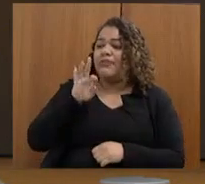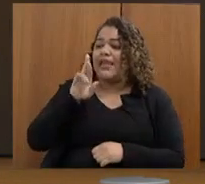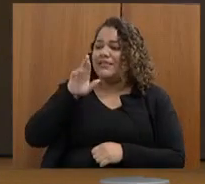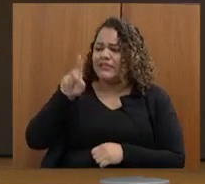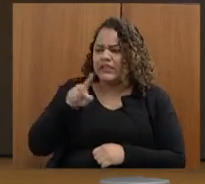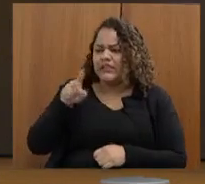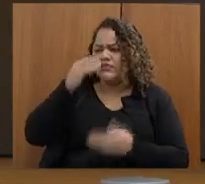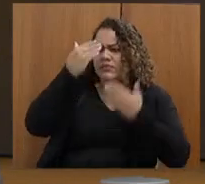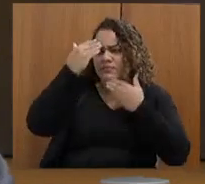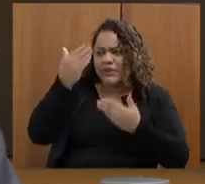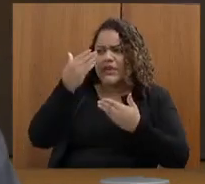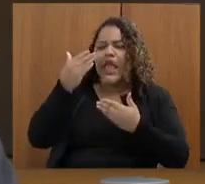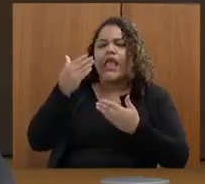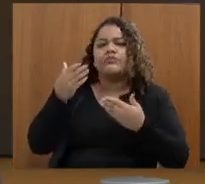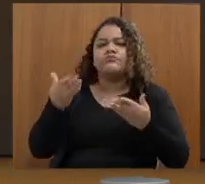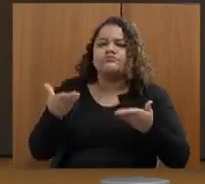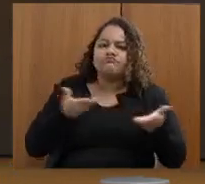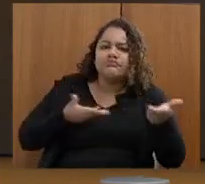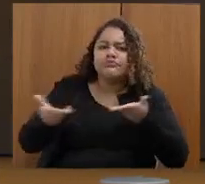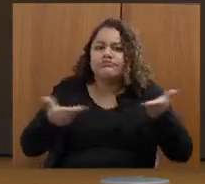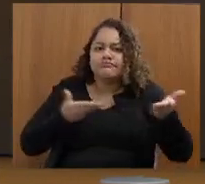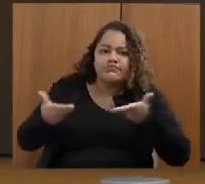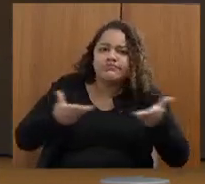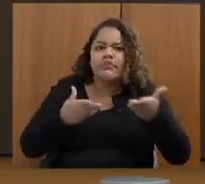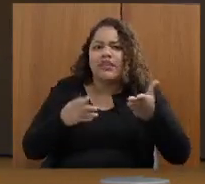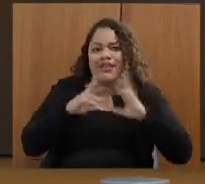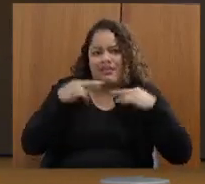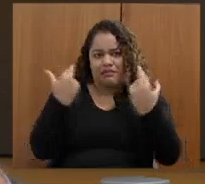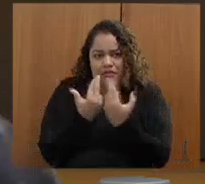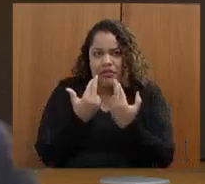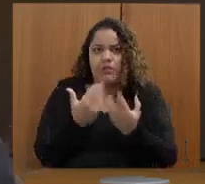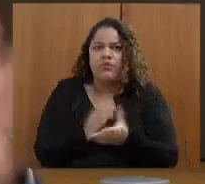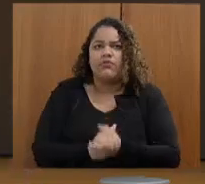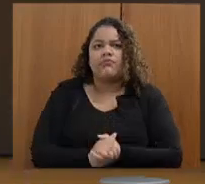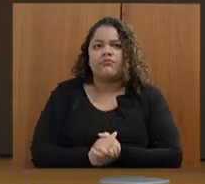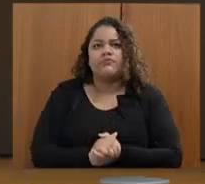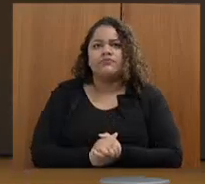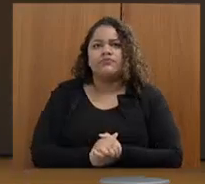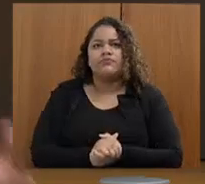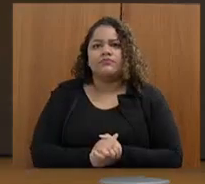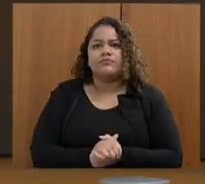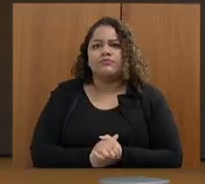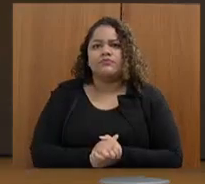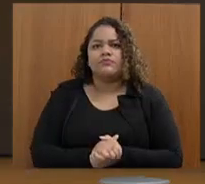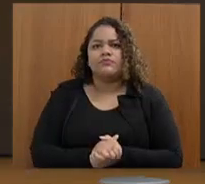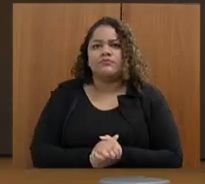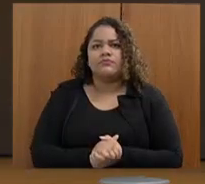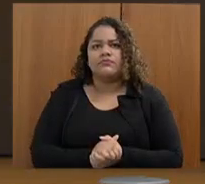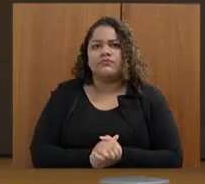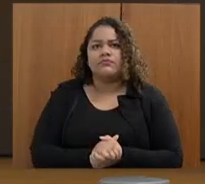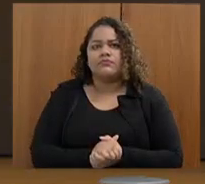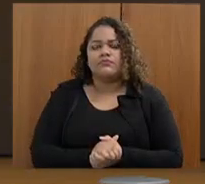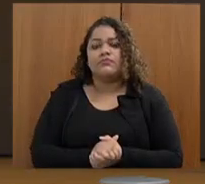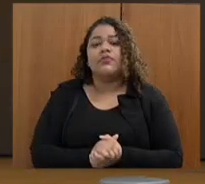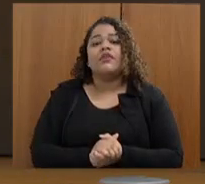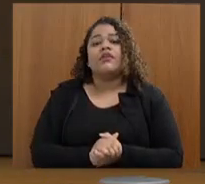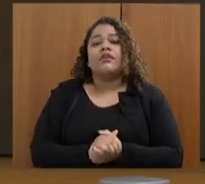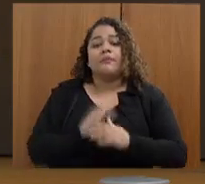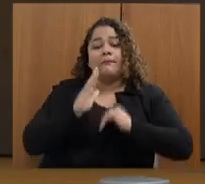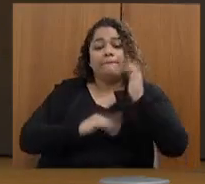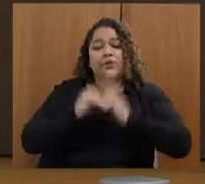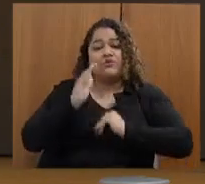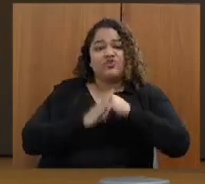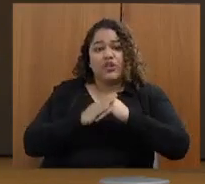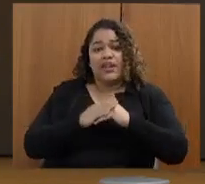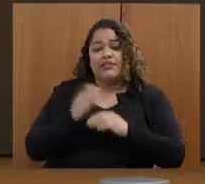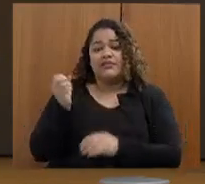reunião caros educadores que estão aqui em um grande número que eu quero